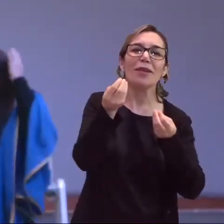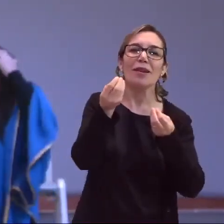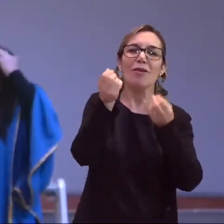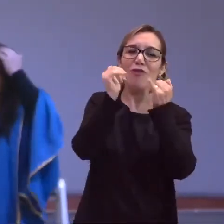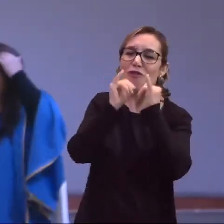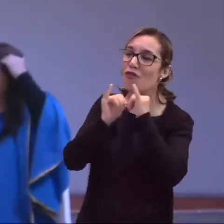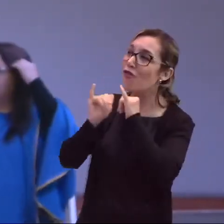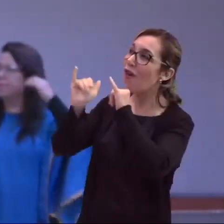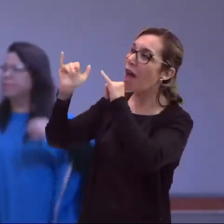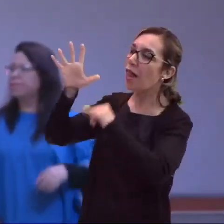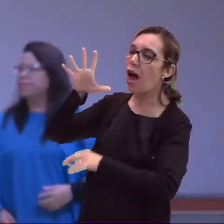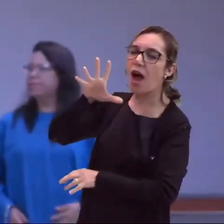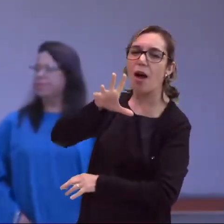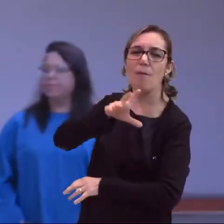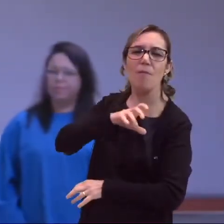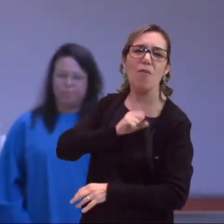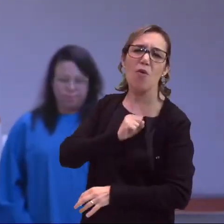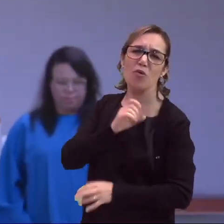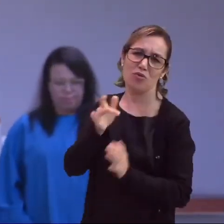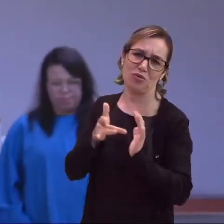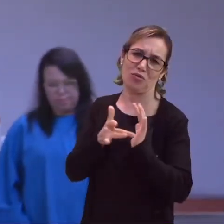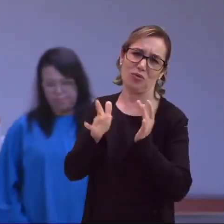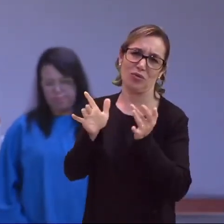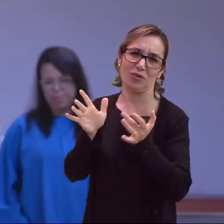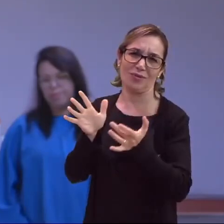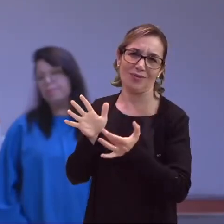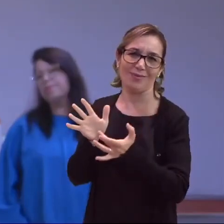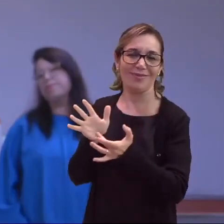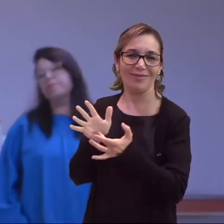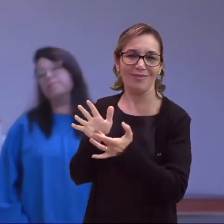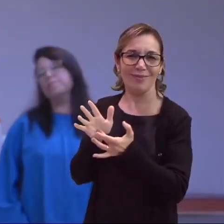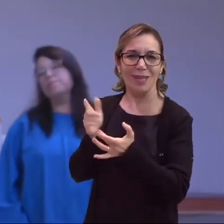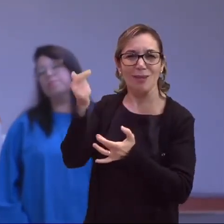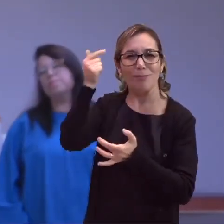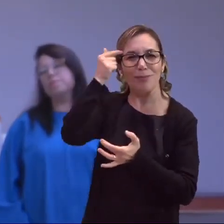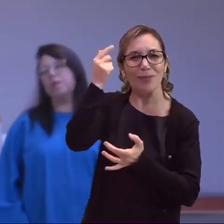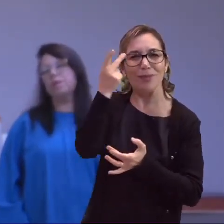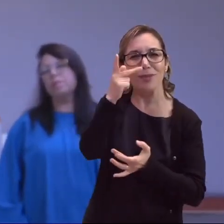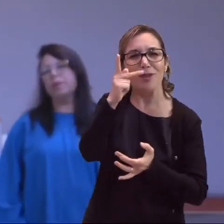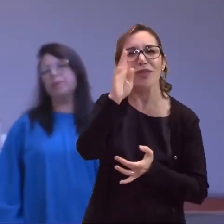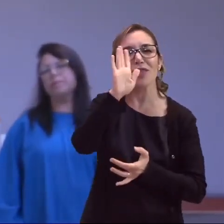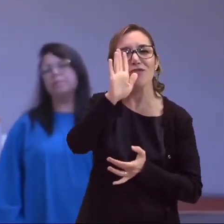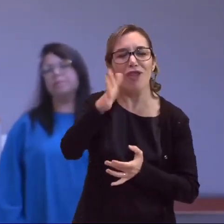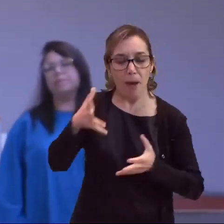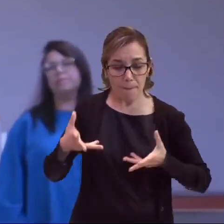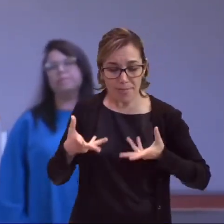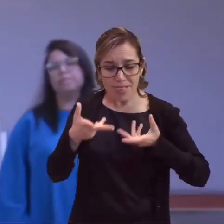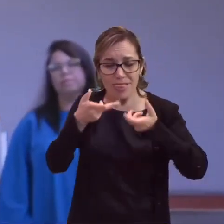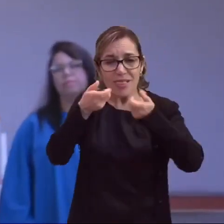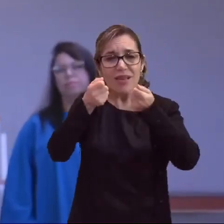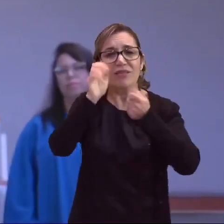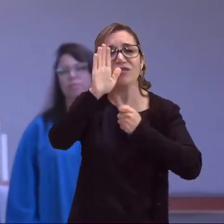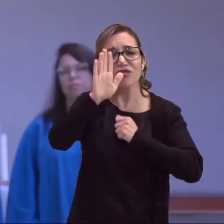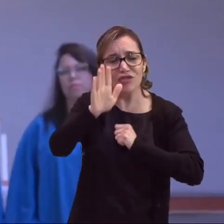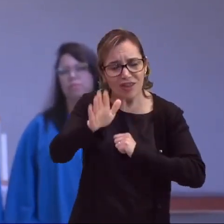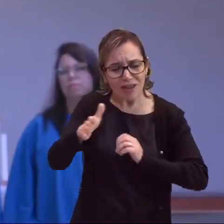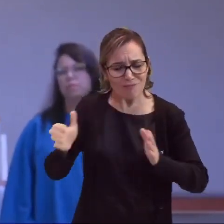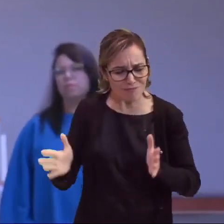e olha para ele o que ele já fez por você as marcas que ele deixou na tua vida